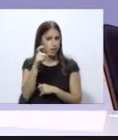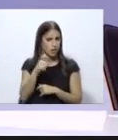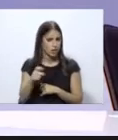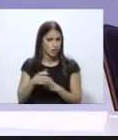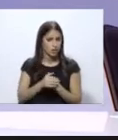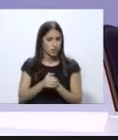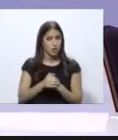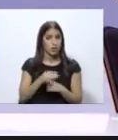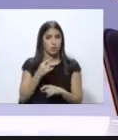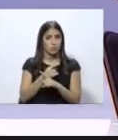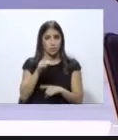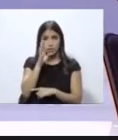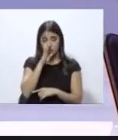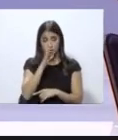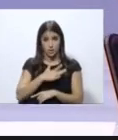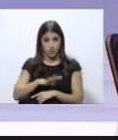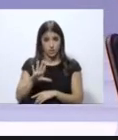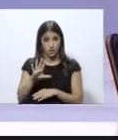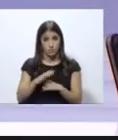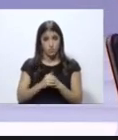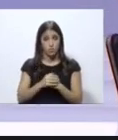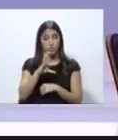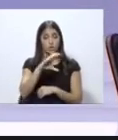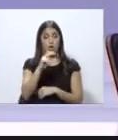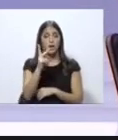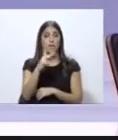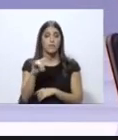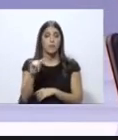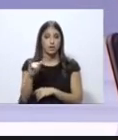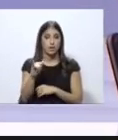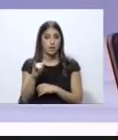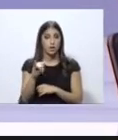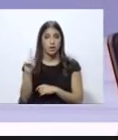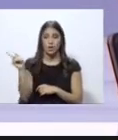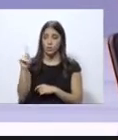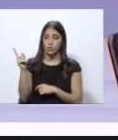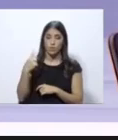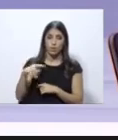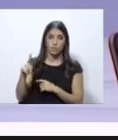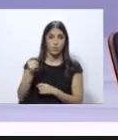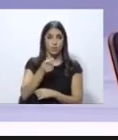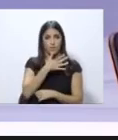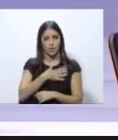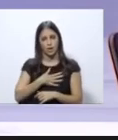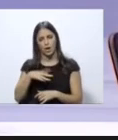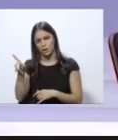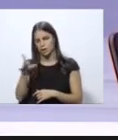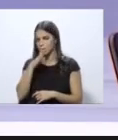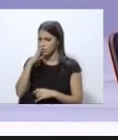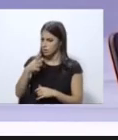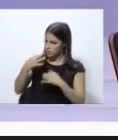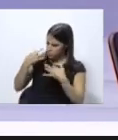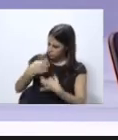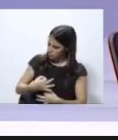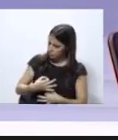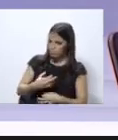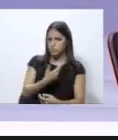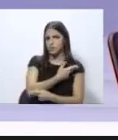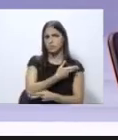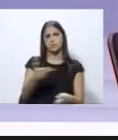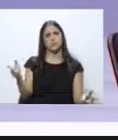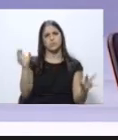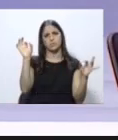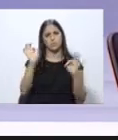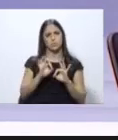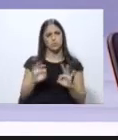Brás disse quando se soube que afinal o Cavani não ia para o Benfica. É que ali, naquelas imagens, ele disse que estava feito, era o segredo mais